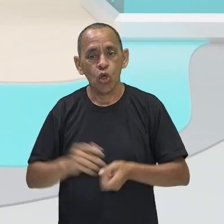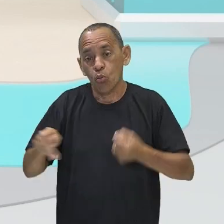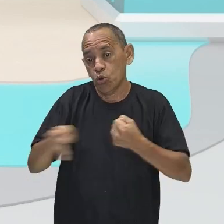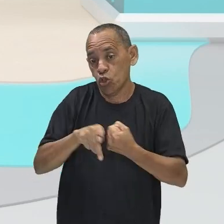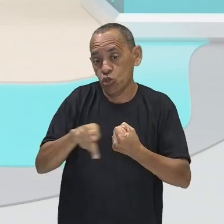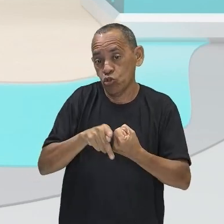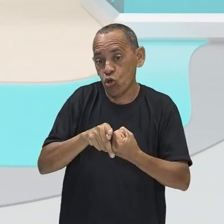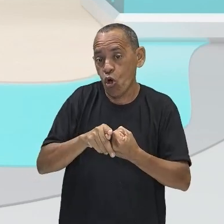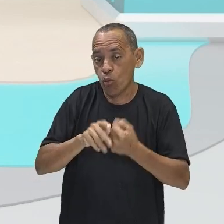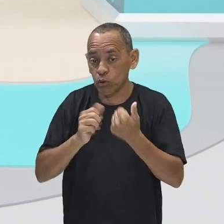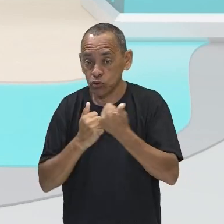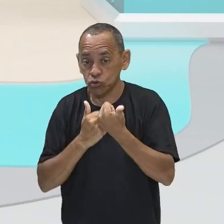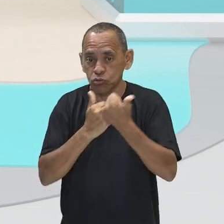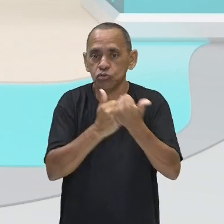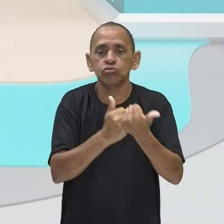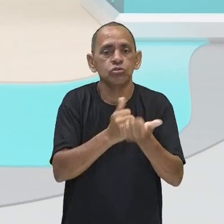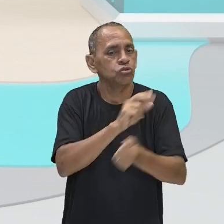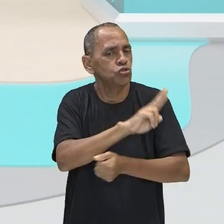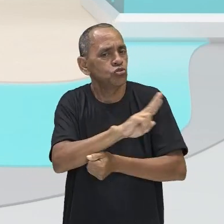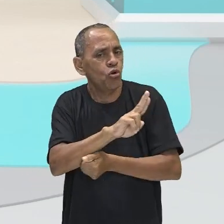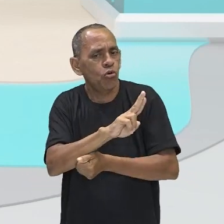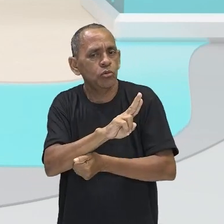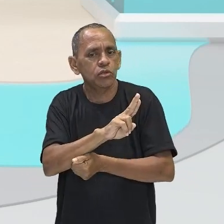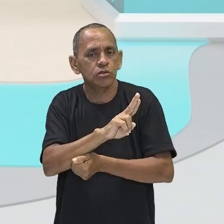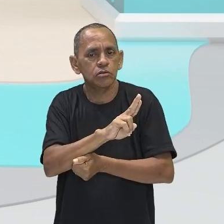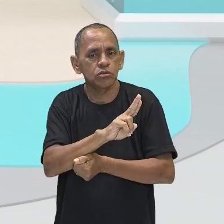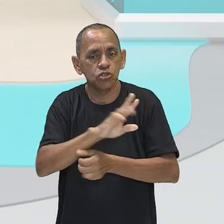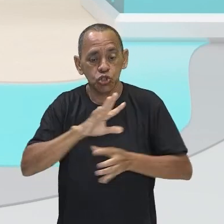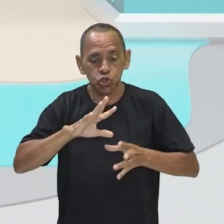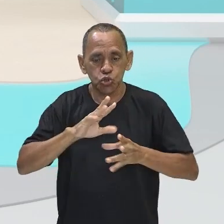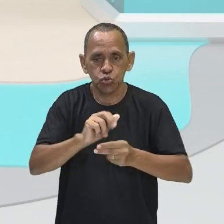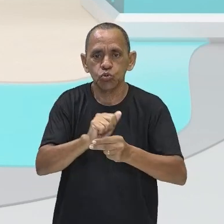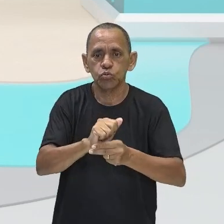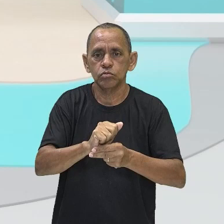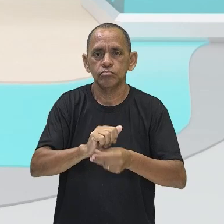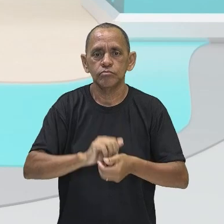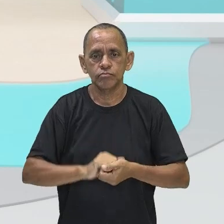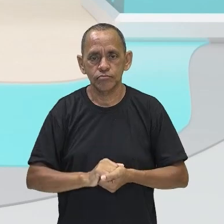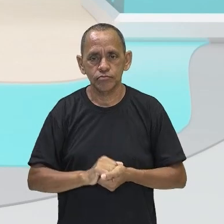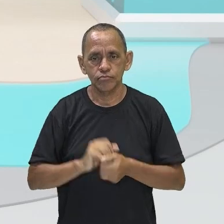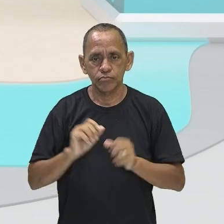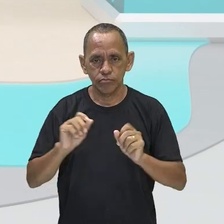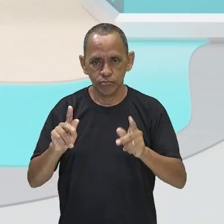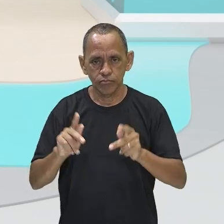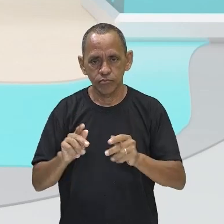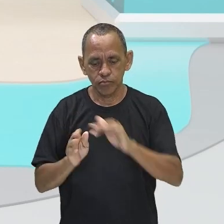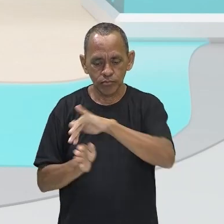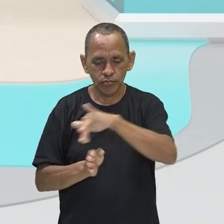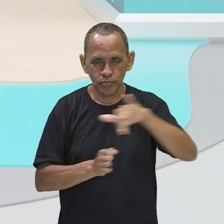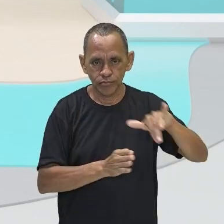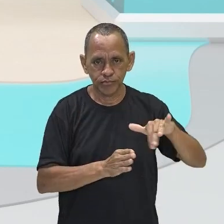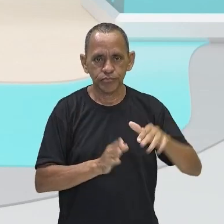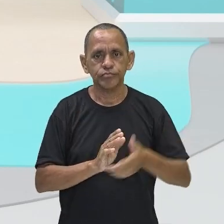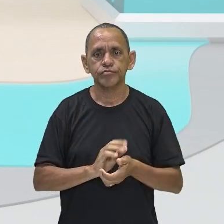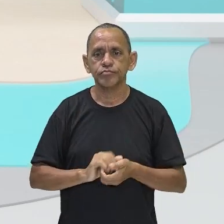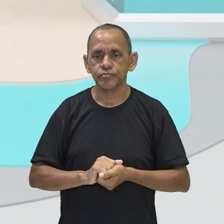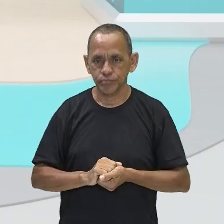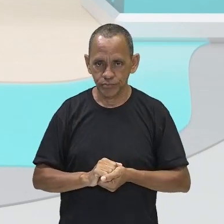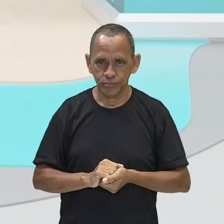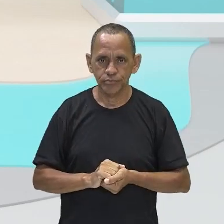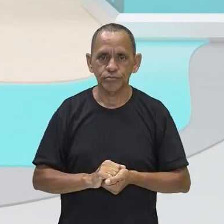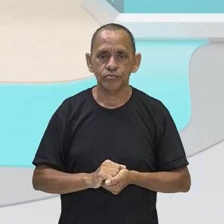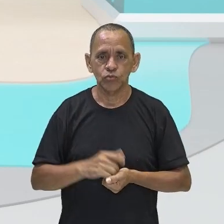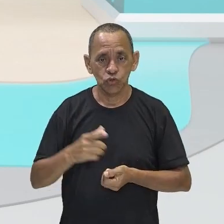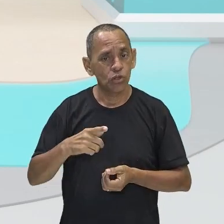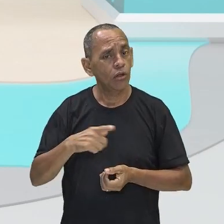Todos os nomes, tudo que existe ou imaginamos que existe. Ok? Muito bem. Então vamos prosseguindo aí sobre esse conceito. Então temos aí o